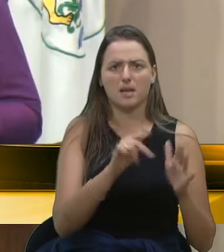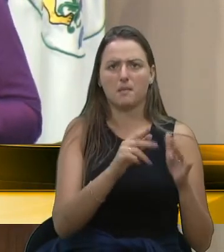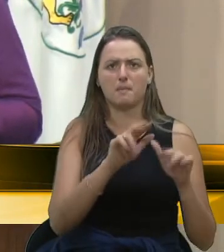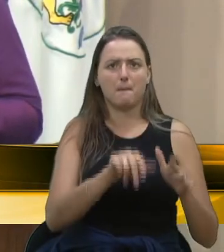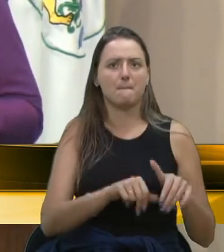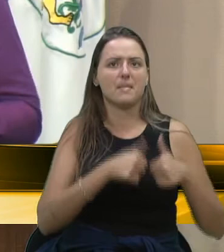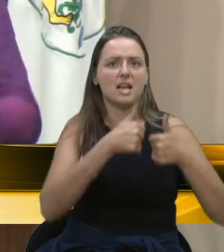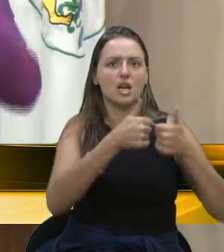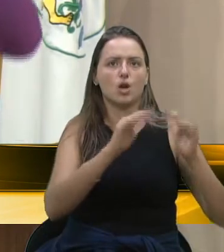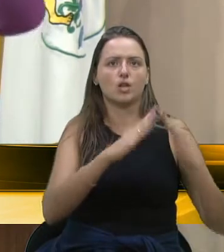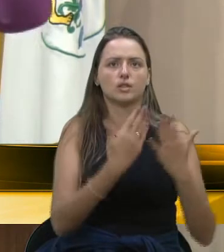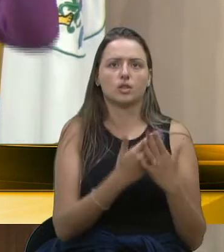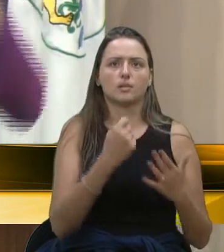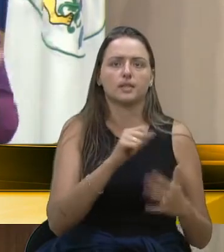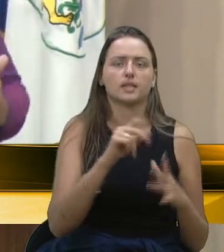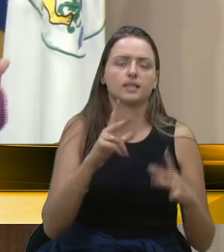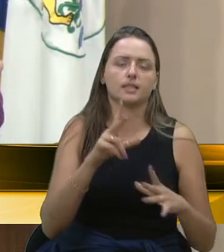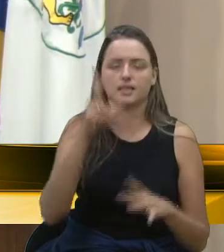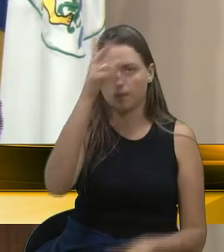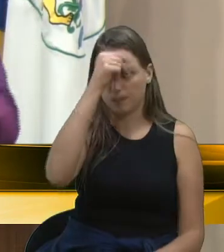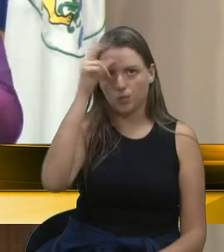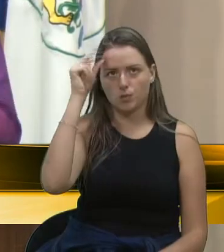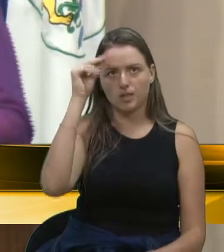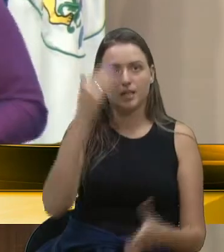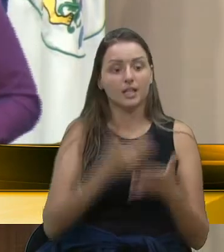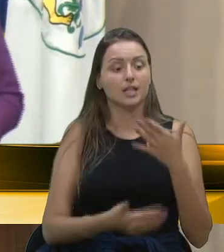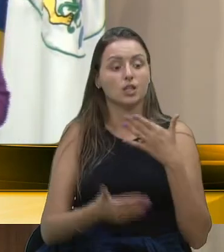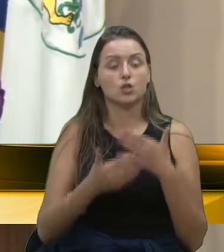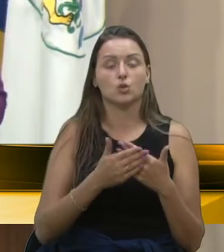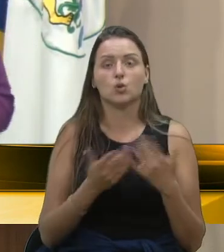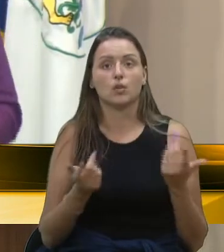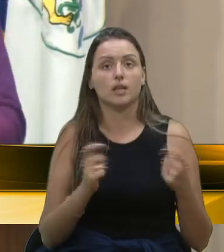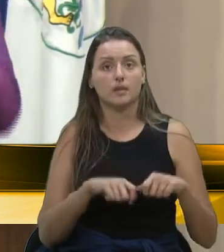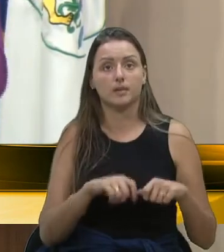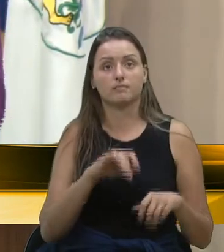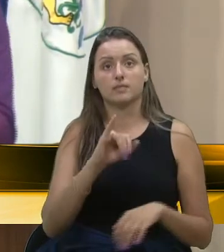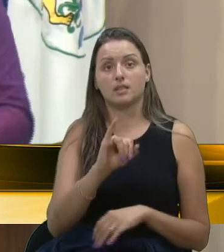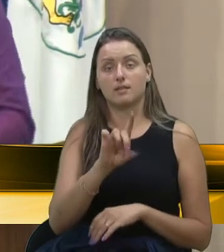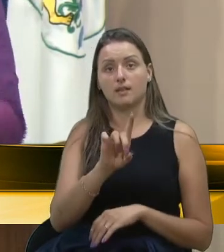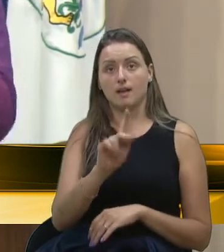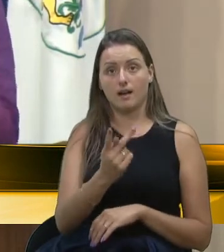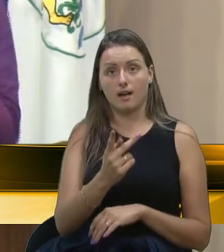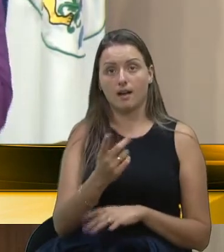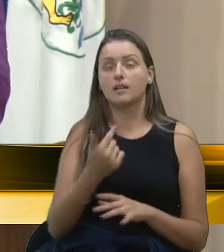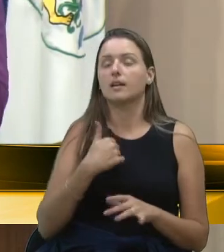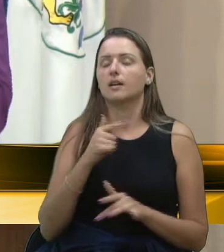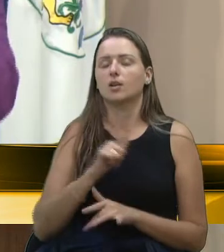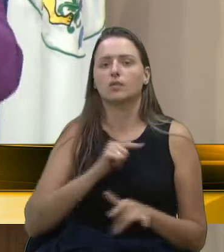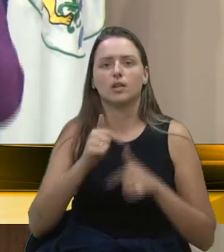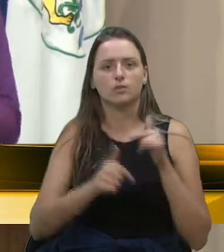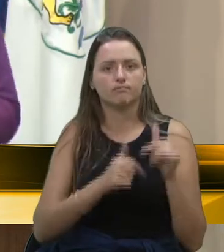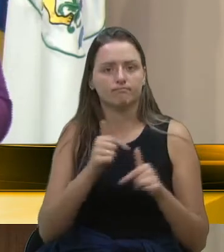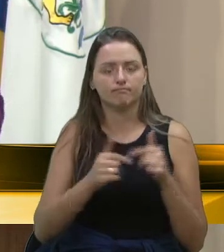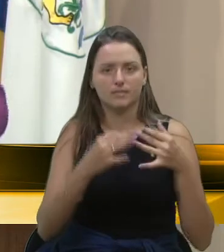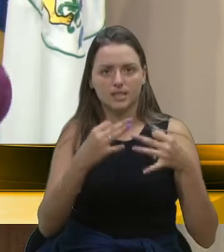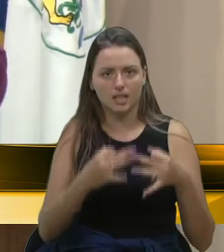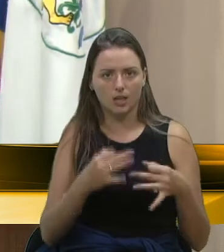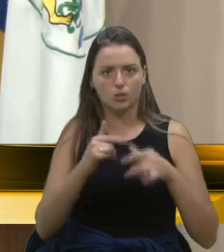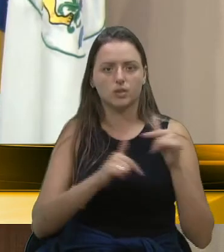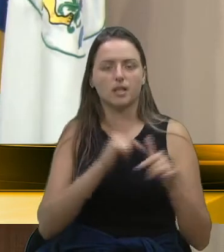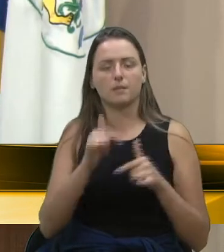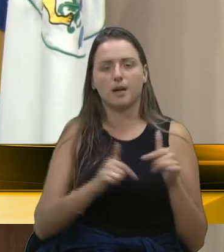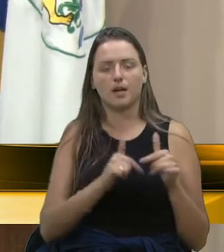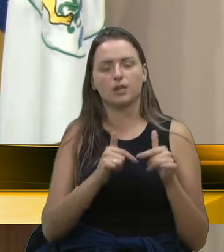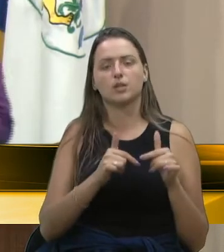pública. E, diante de todas as condições do nosso IDH, eu tenho certeza que o trabalho que a rede pública promove na